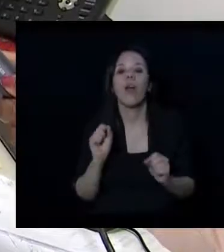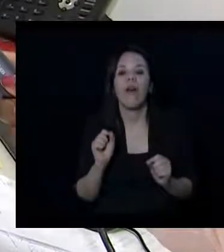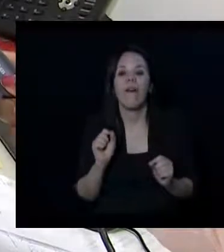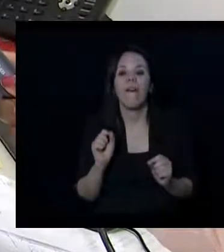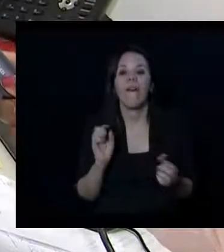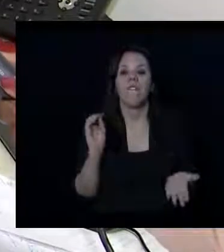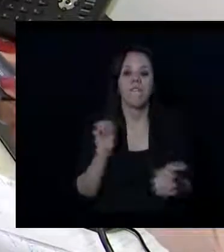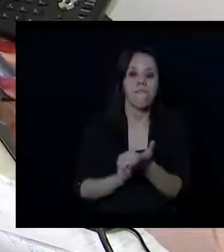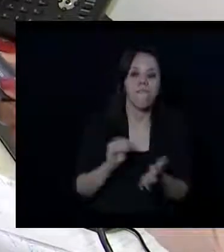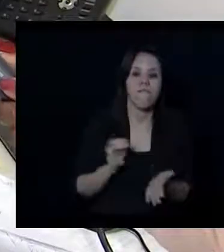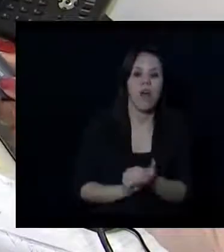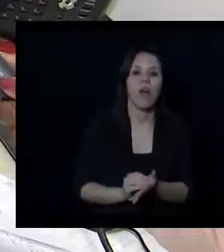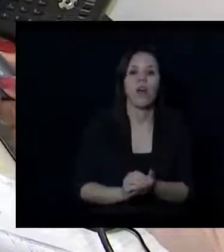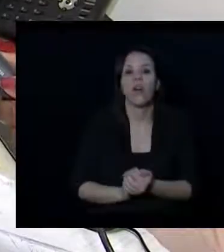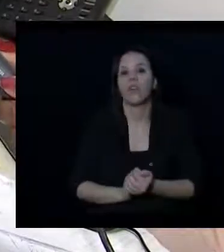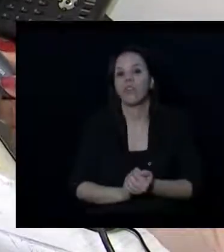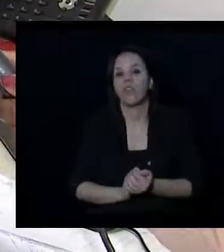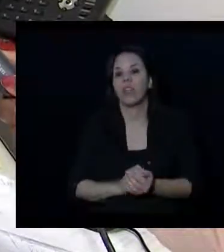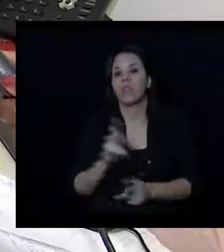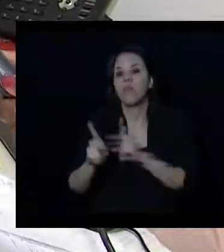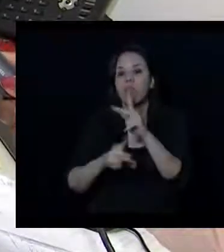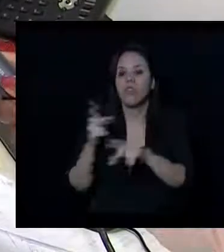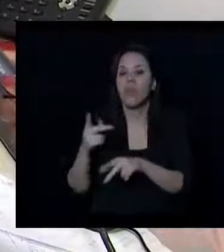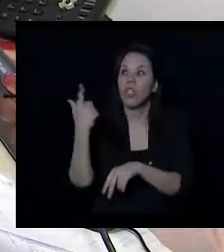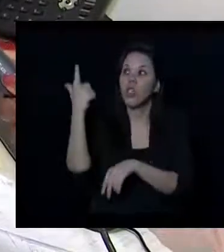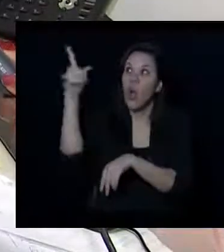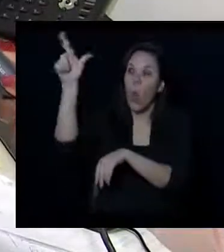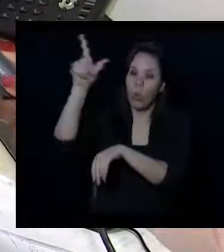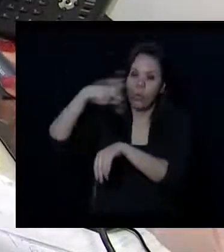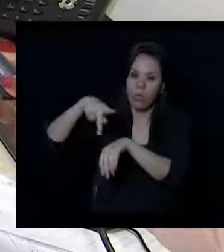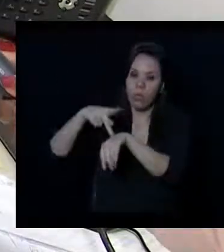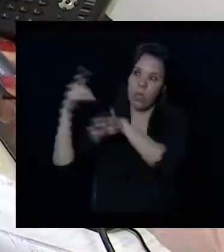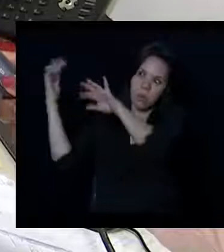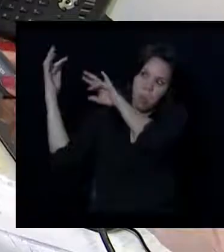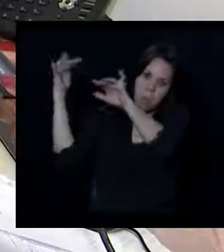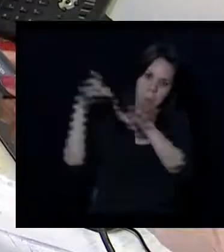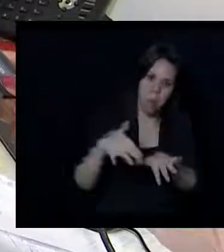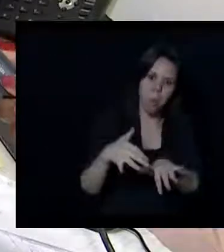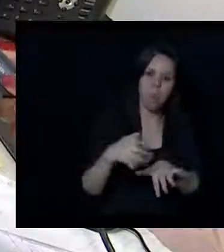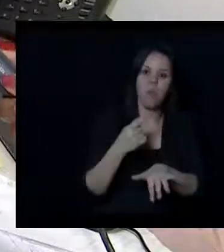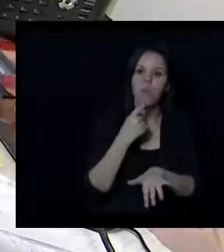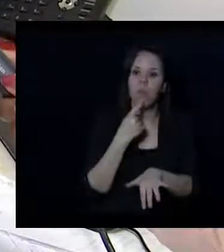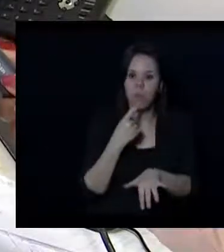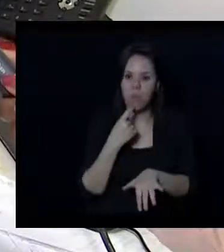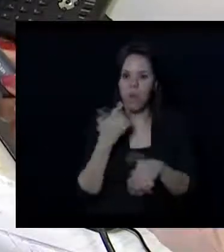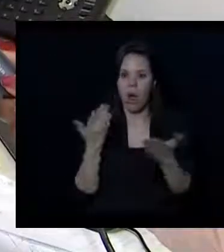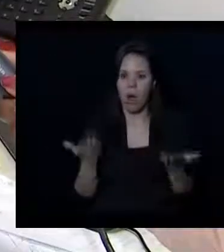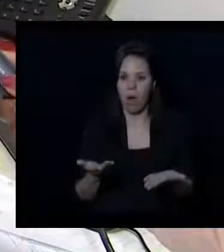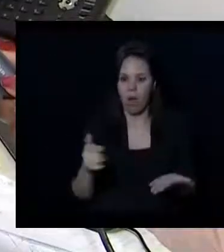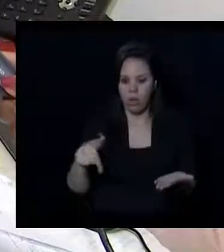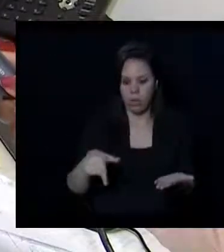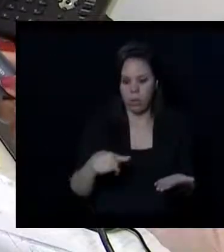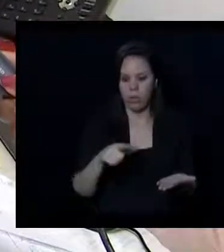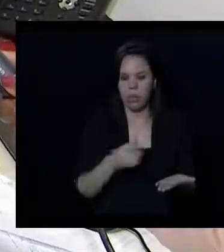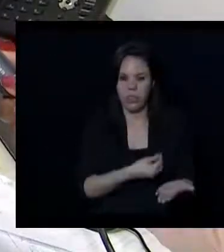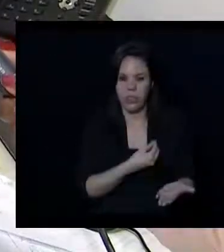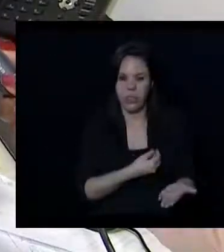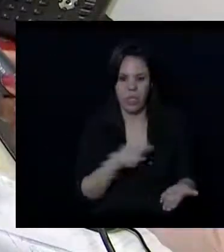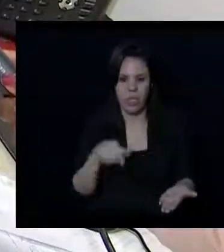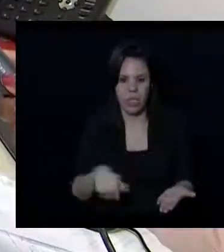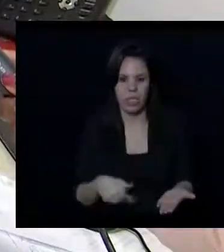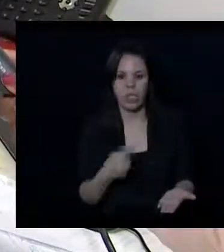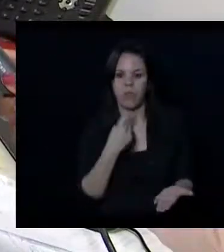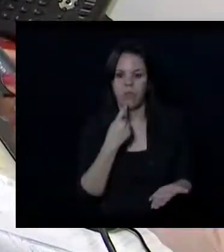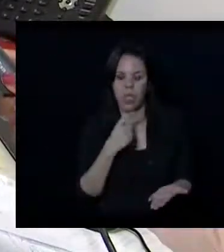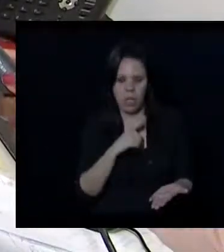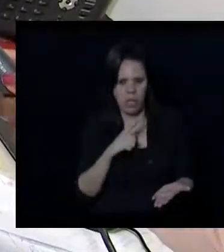grande com os imigrantes e refugiados que estão chegando aqui em Campinas, em particular agora, depois dos haitianos, há um